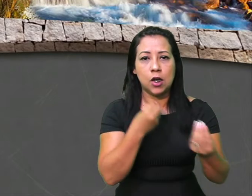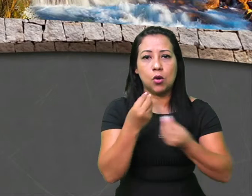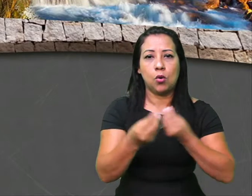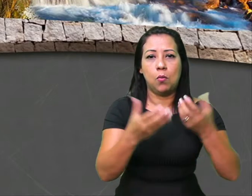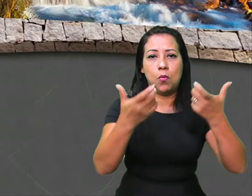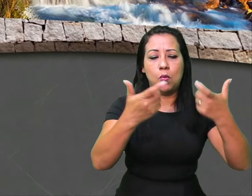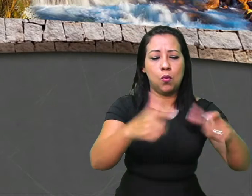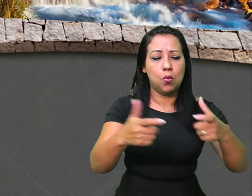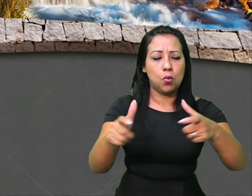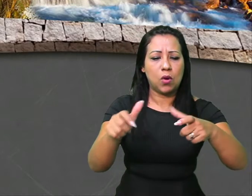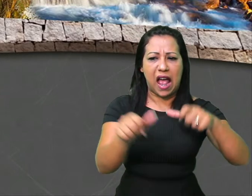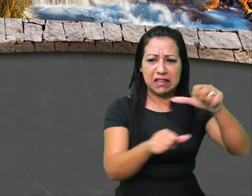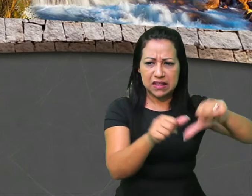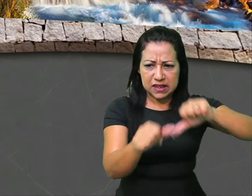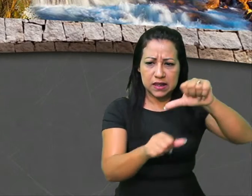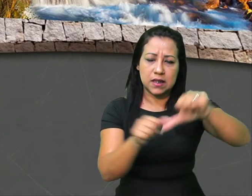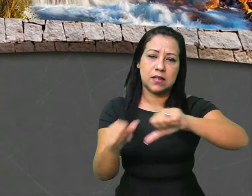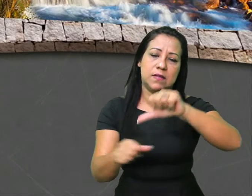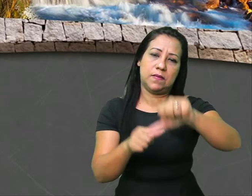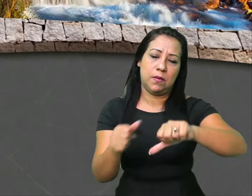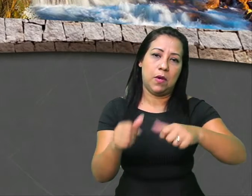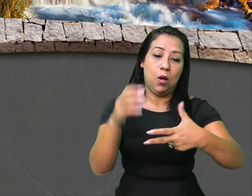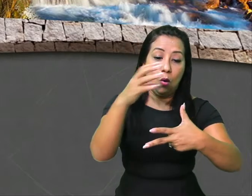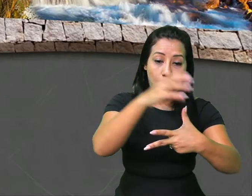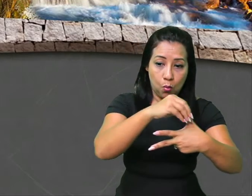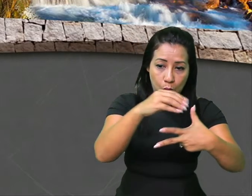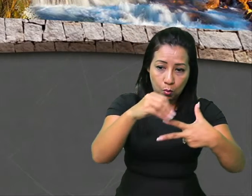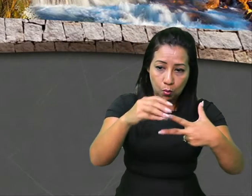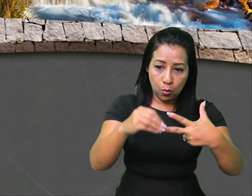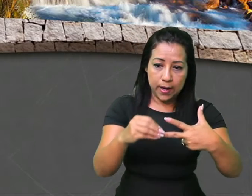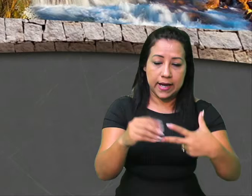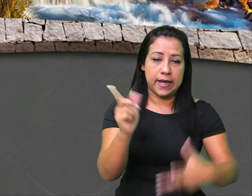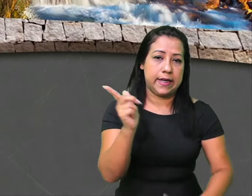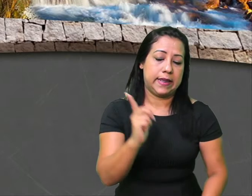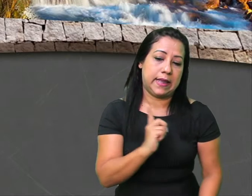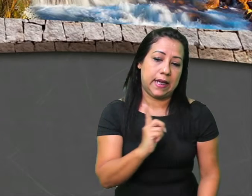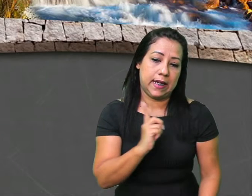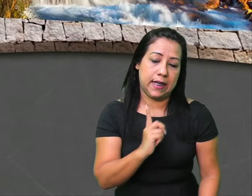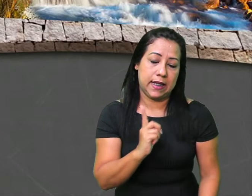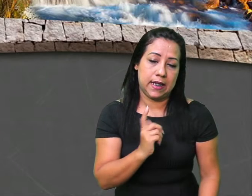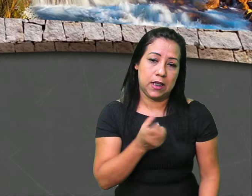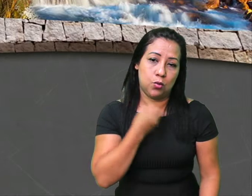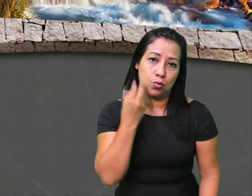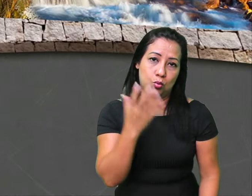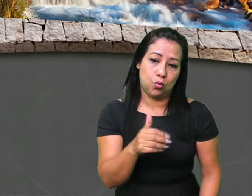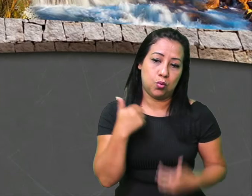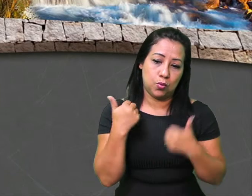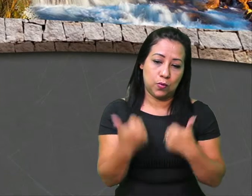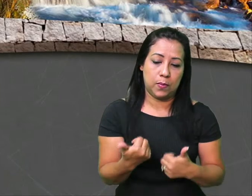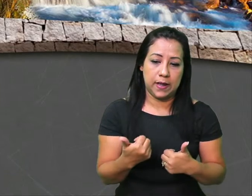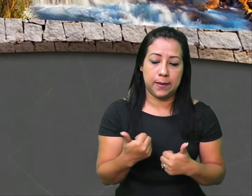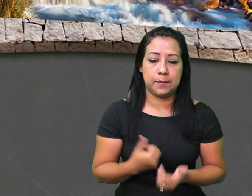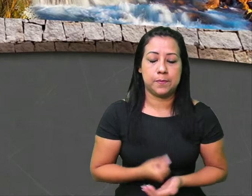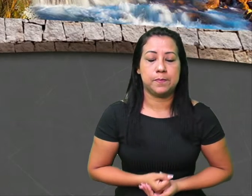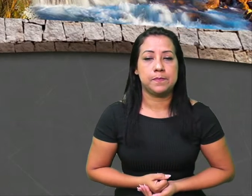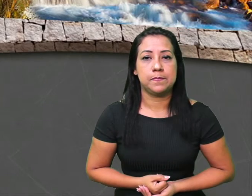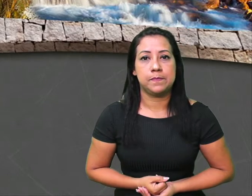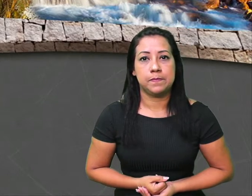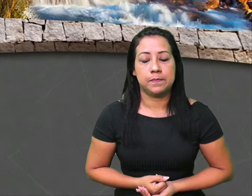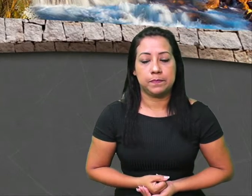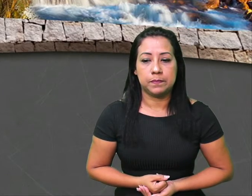te cobra isso, quer que você saiba fazer uma leitura crítica. Tudo bem? Nós vamos ver bem mais isso.